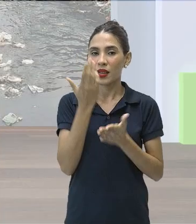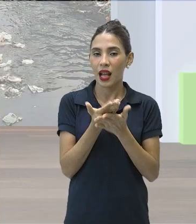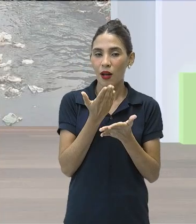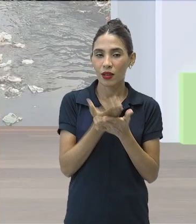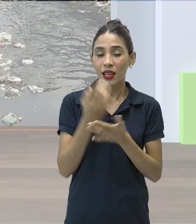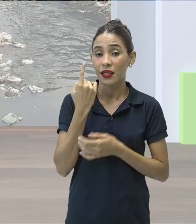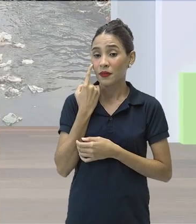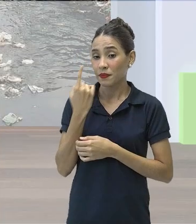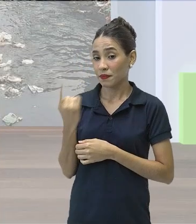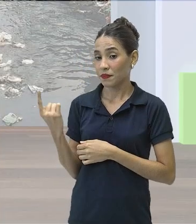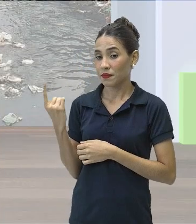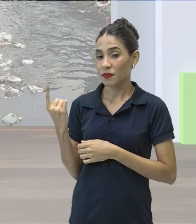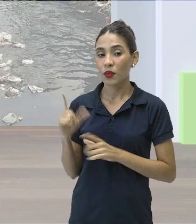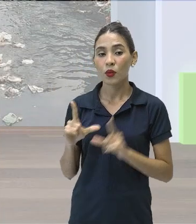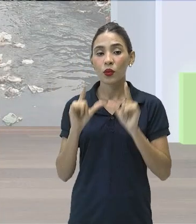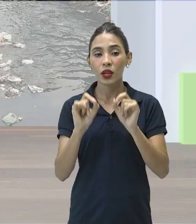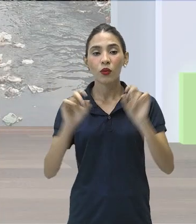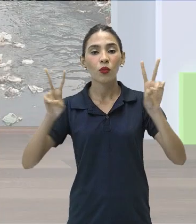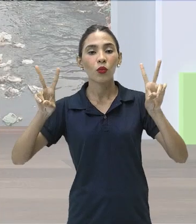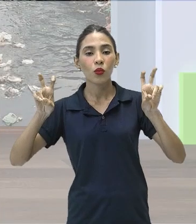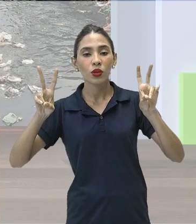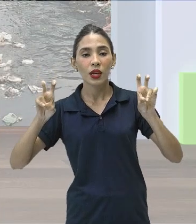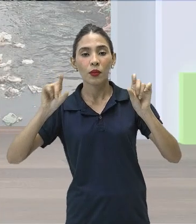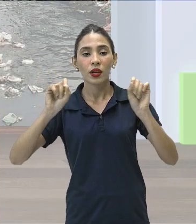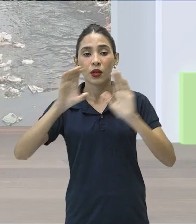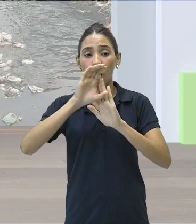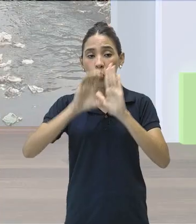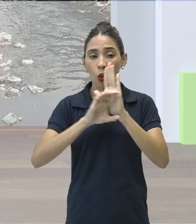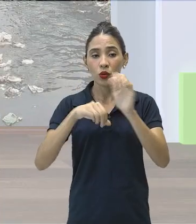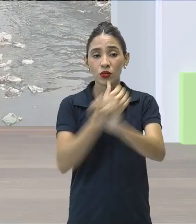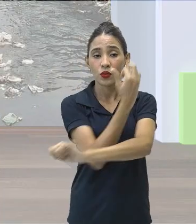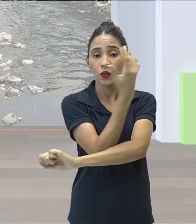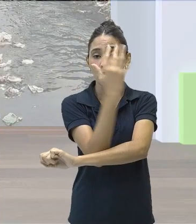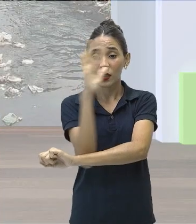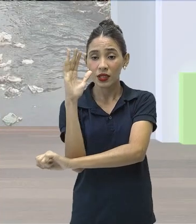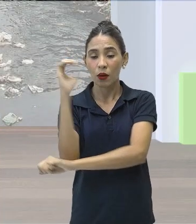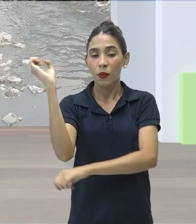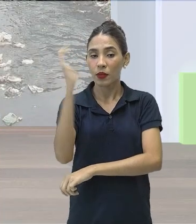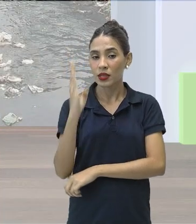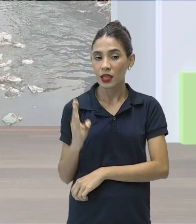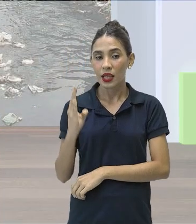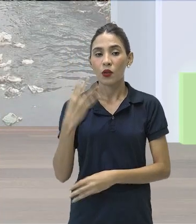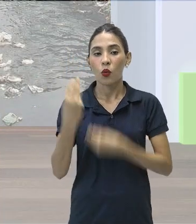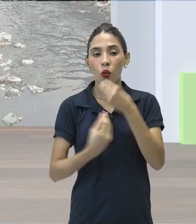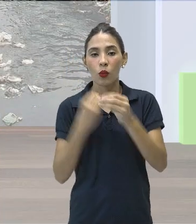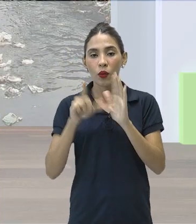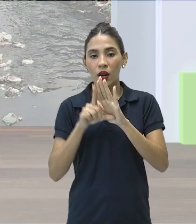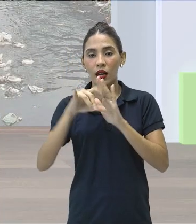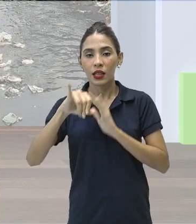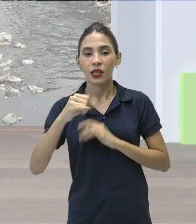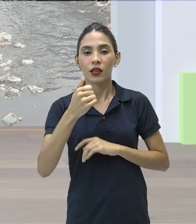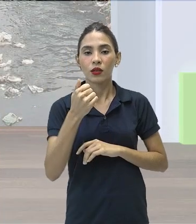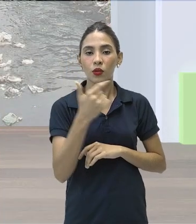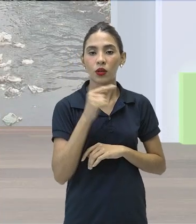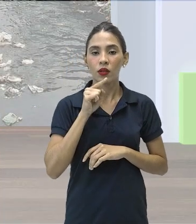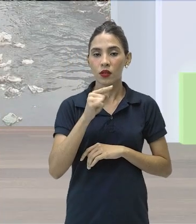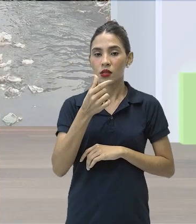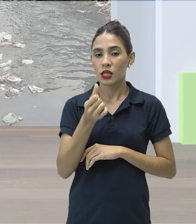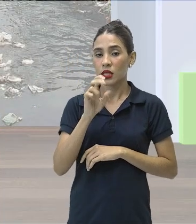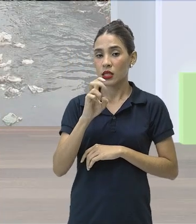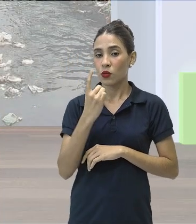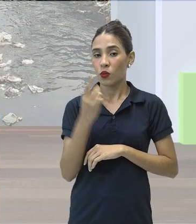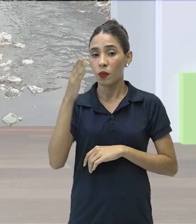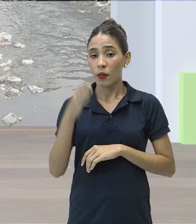aula o assunto sobre o Código Florestal Brasileiro, né, na forma da Lei de